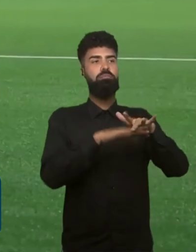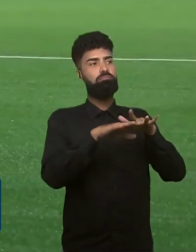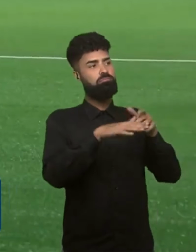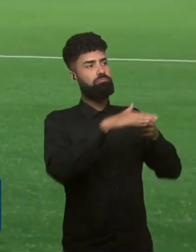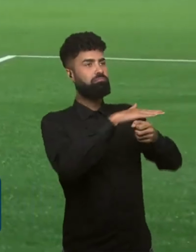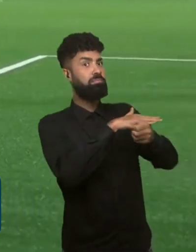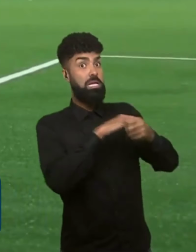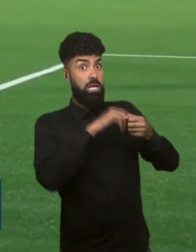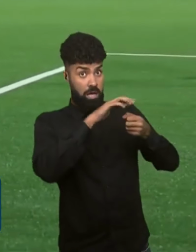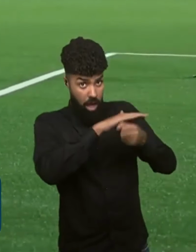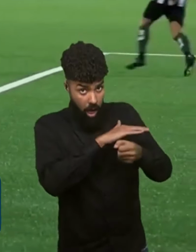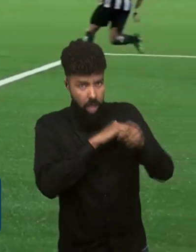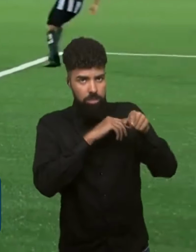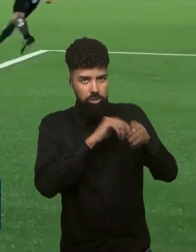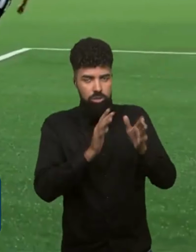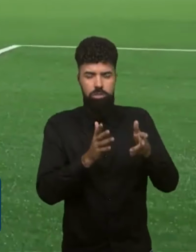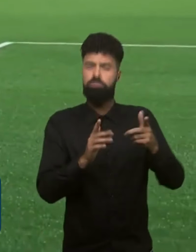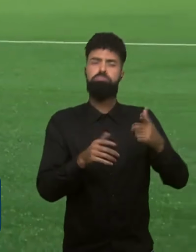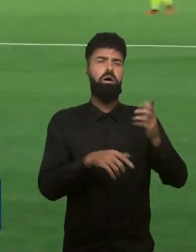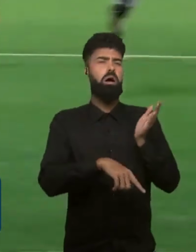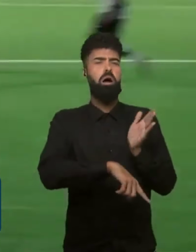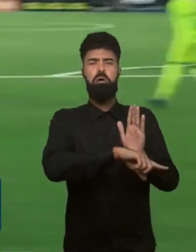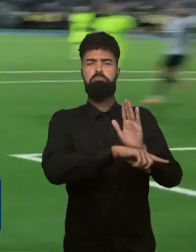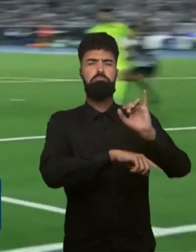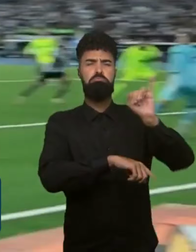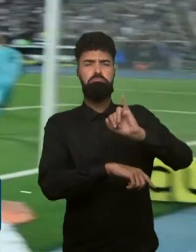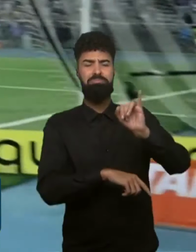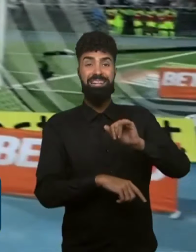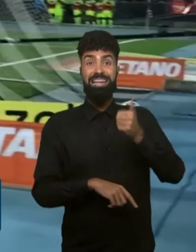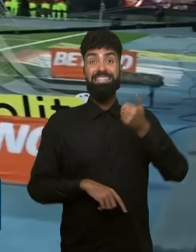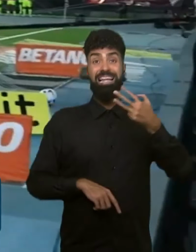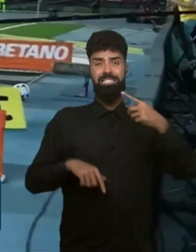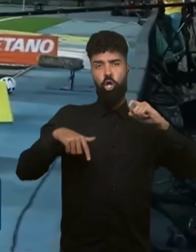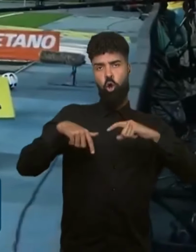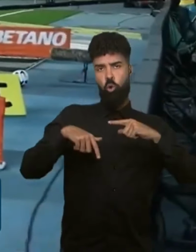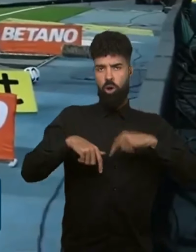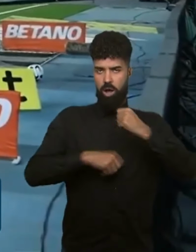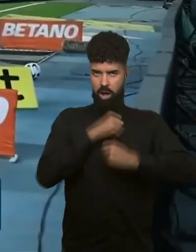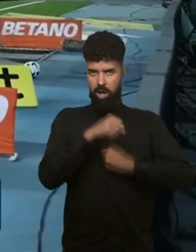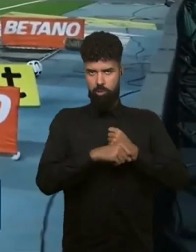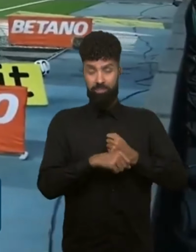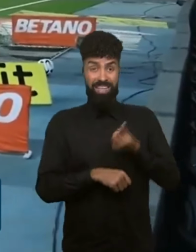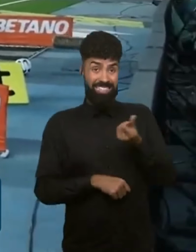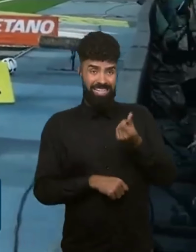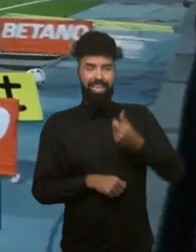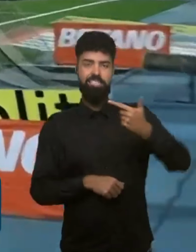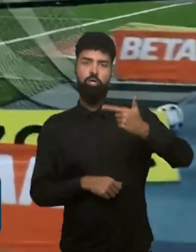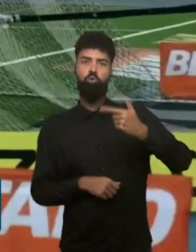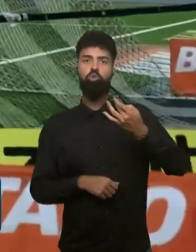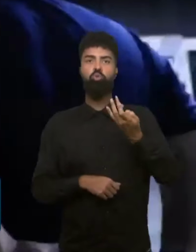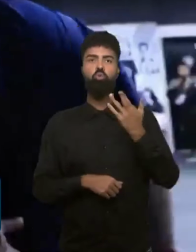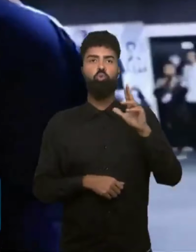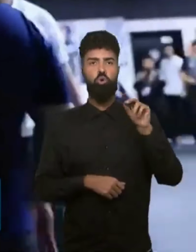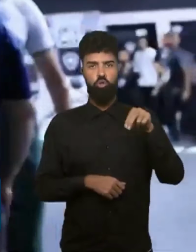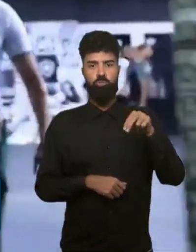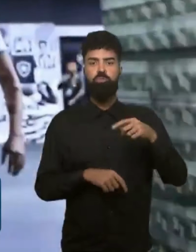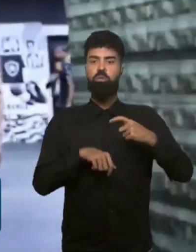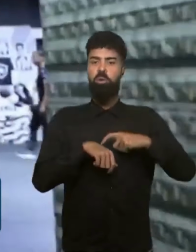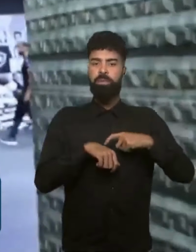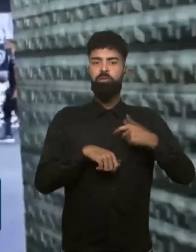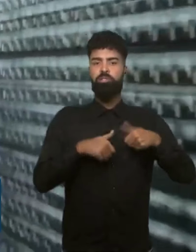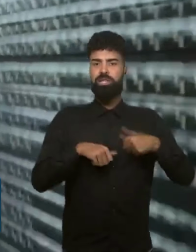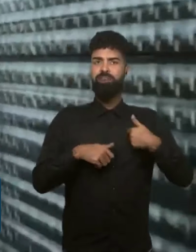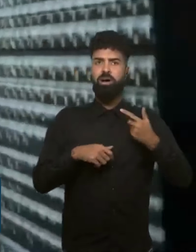foi fundamental. Com 13 gols no ano, ele fez 6 no retorno do Campeonato Nacional, quando os passos